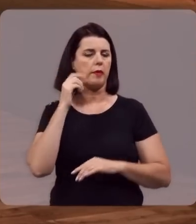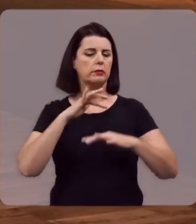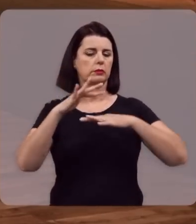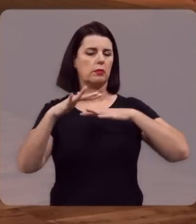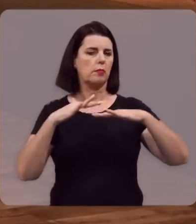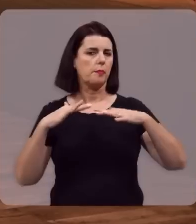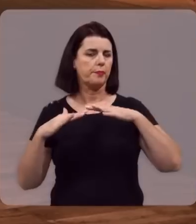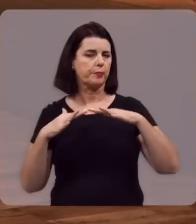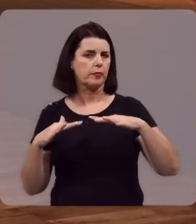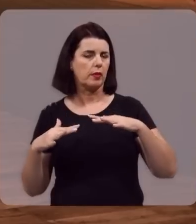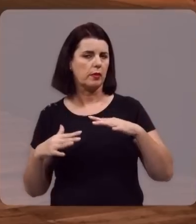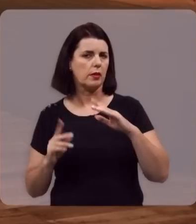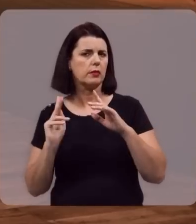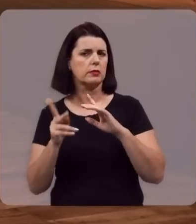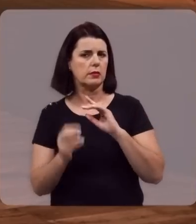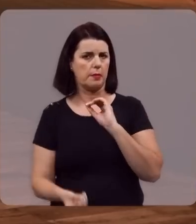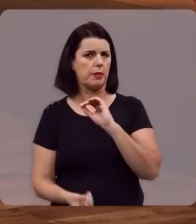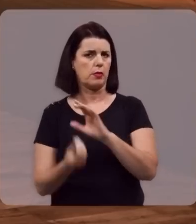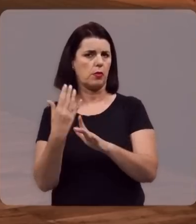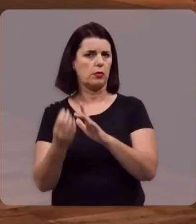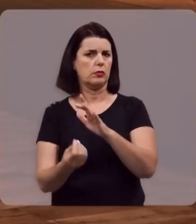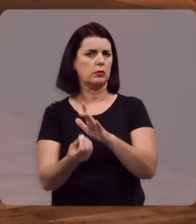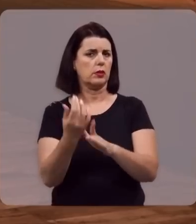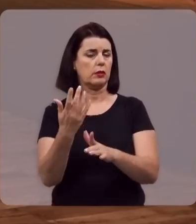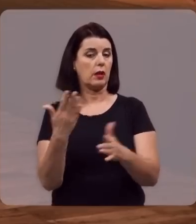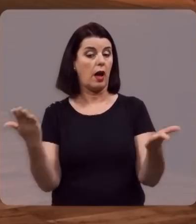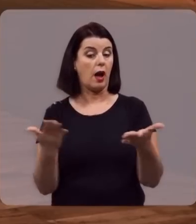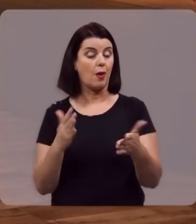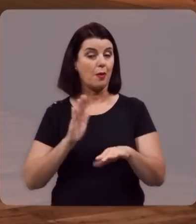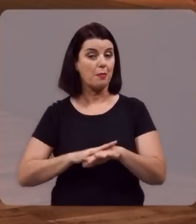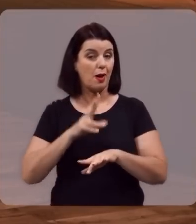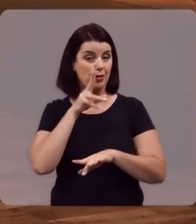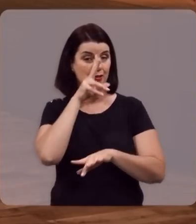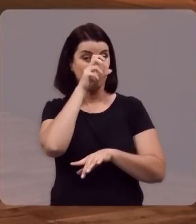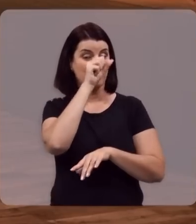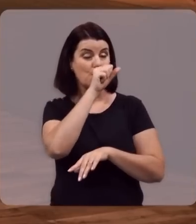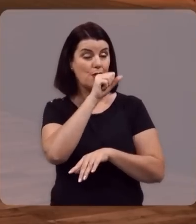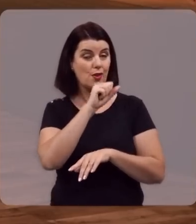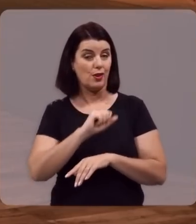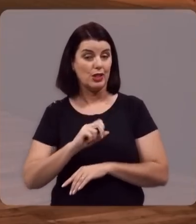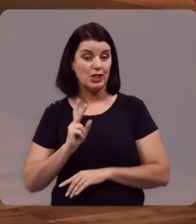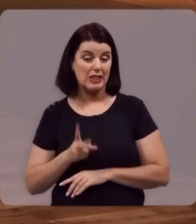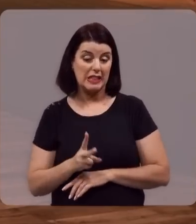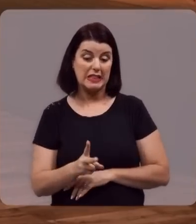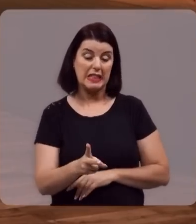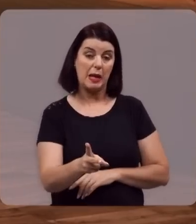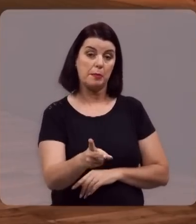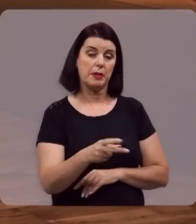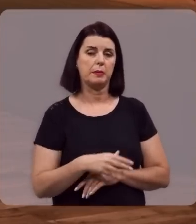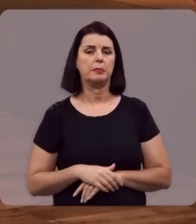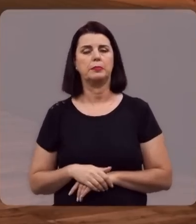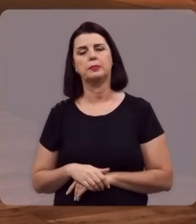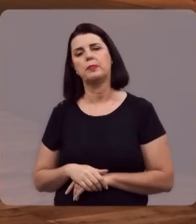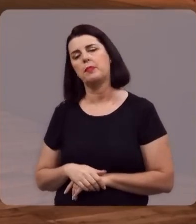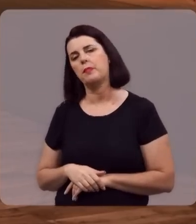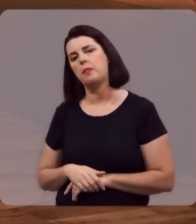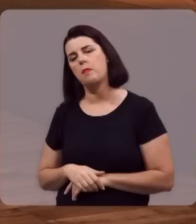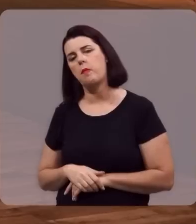esses terremotos, que sempre existiram, estão se intensificando num volume